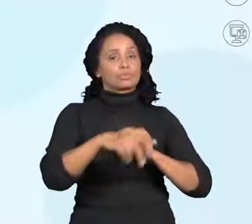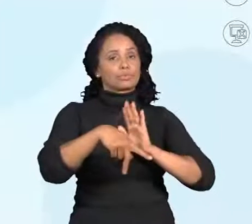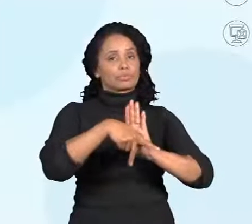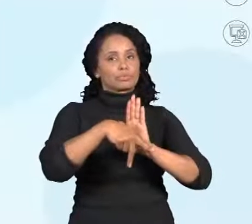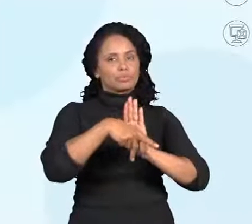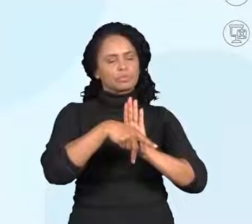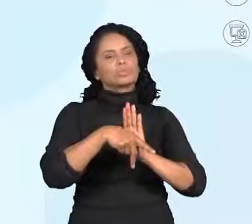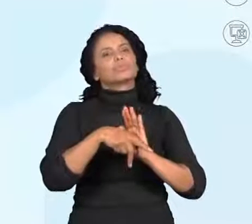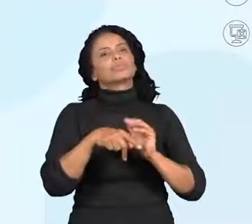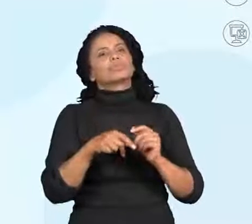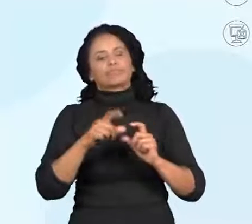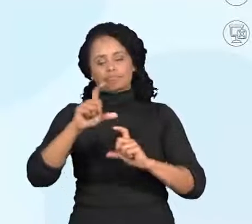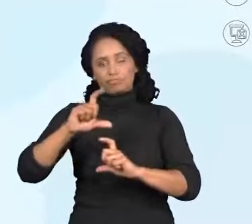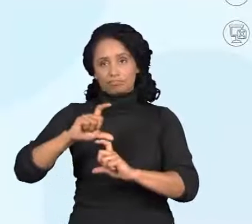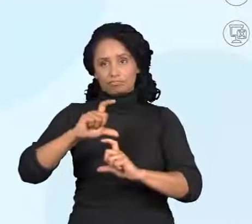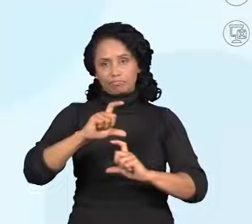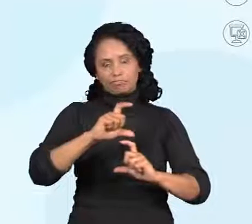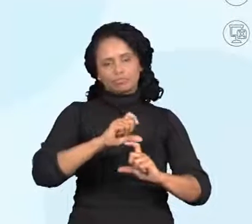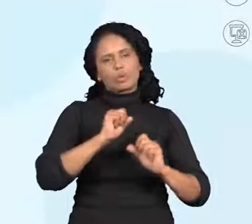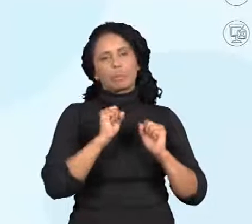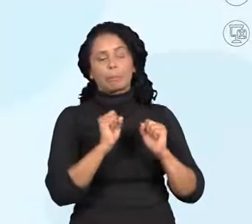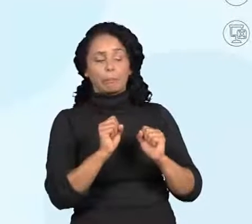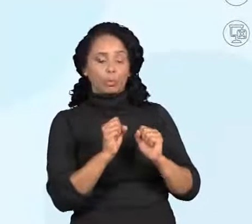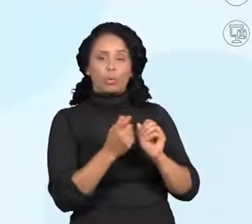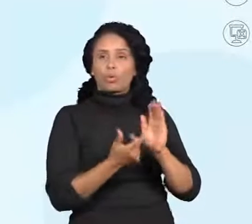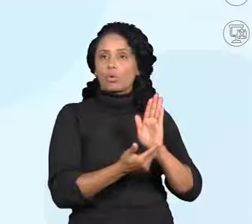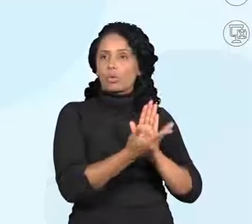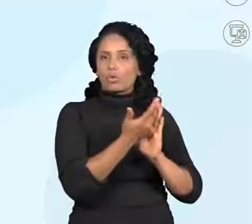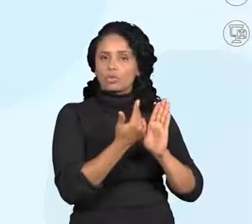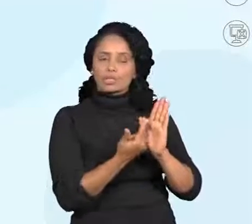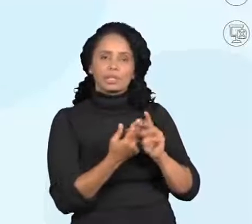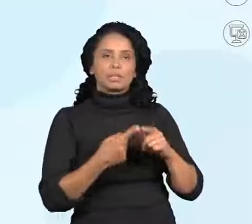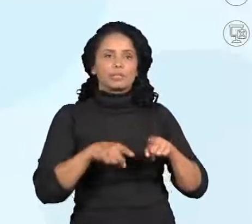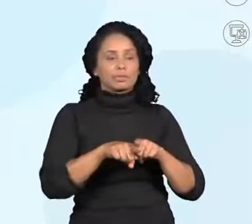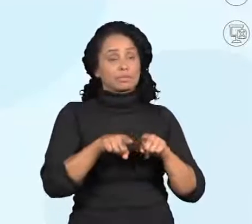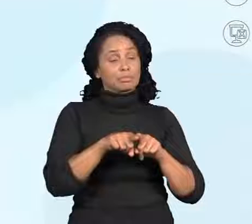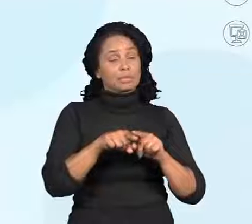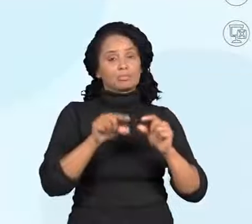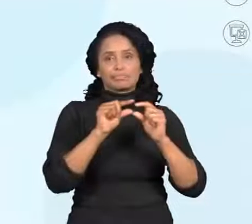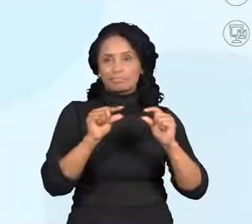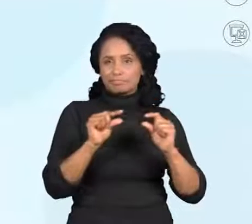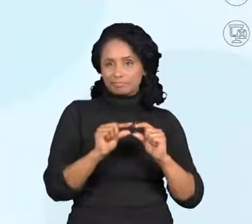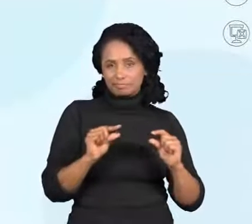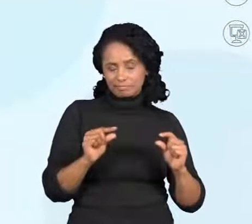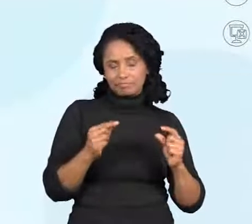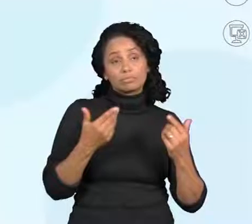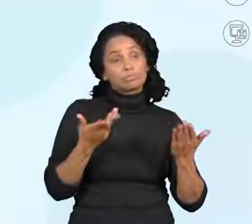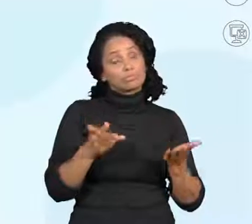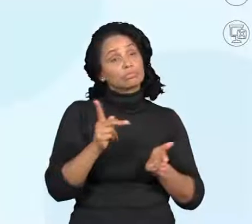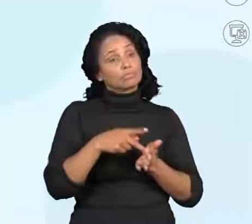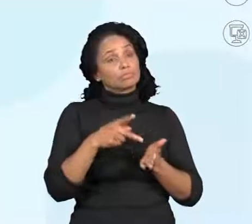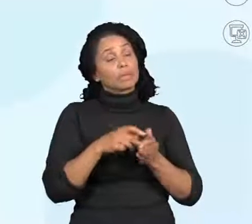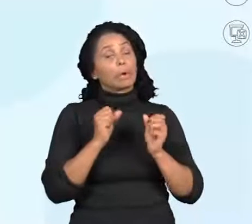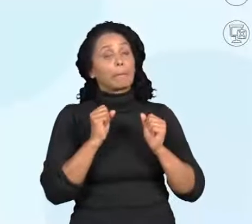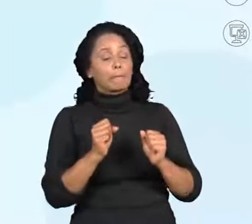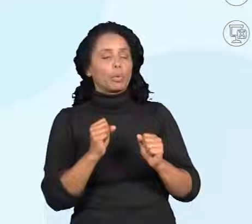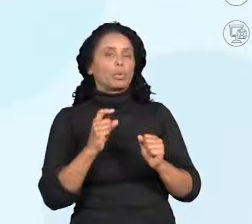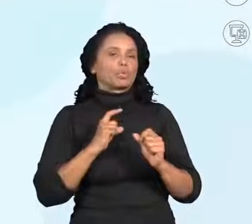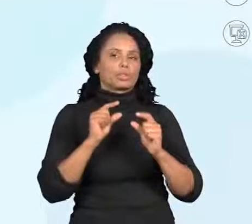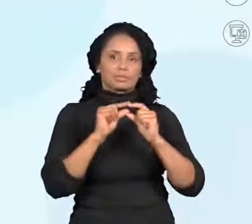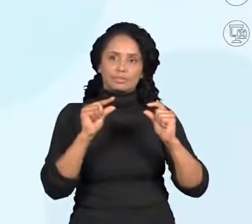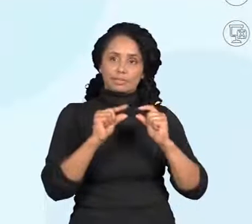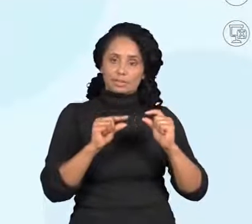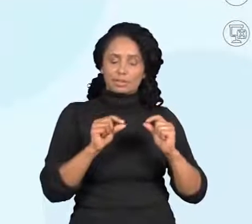modalidade e pode conter ou não textos verbais. Então, isso que é legal, pode conter ou não textos